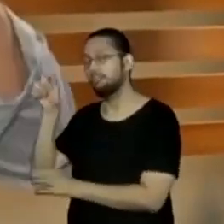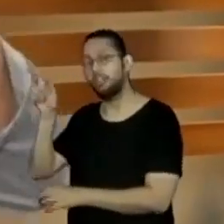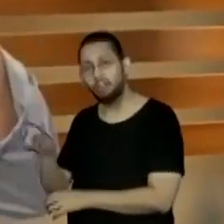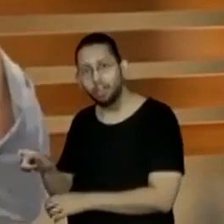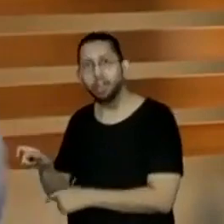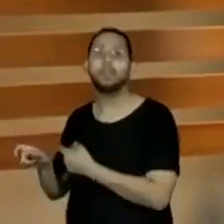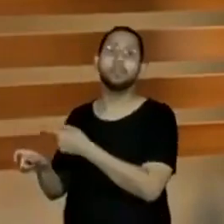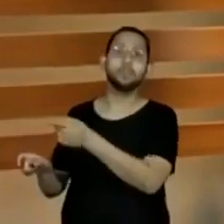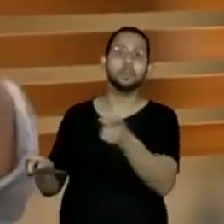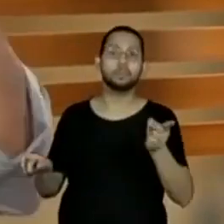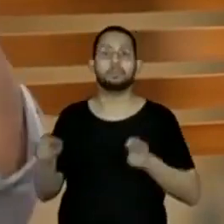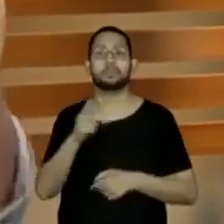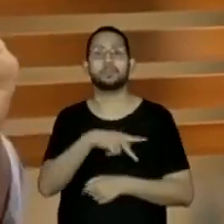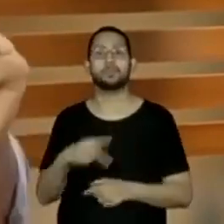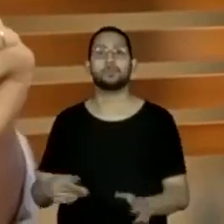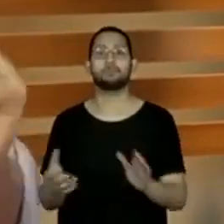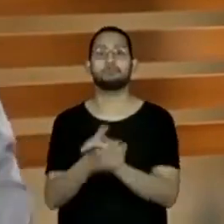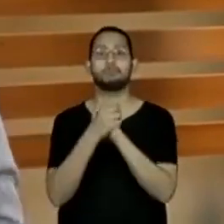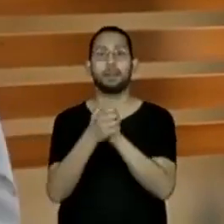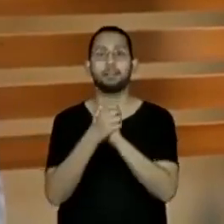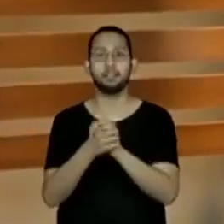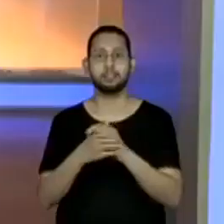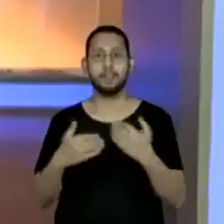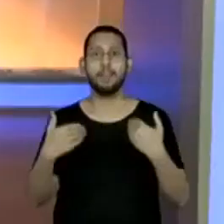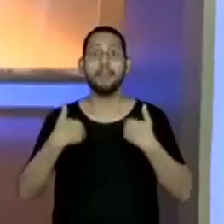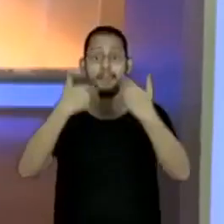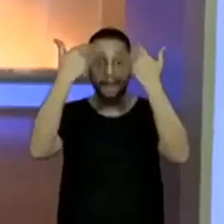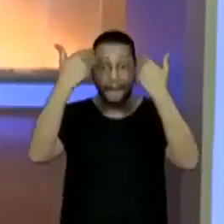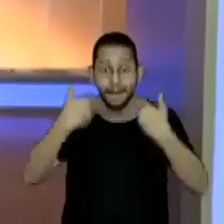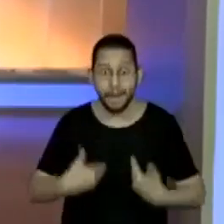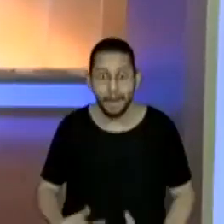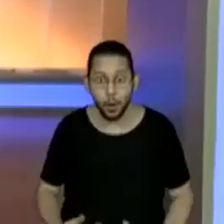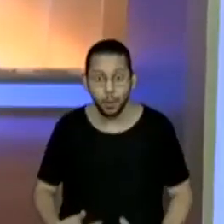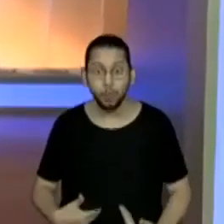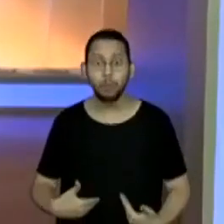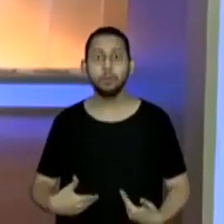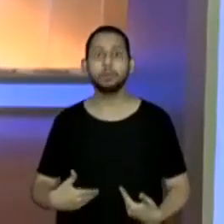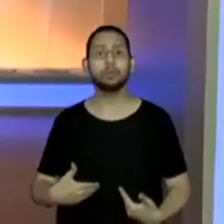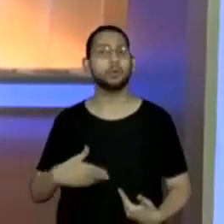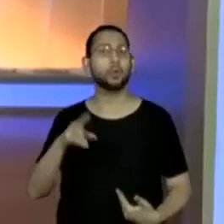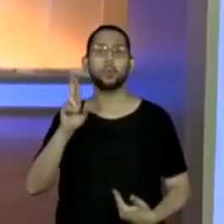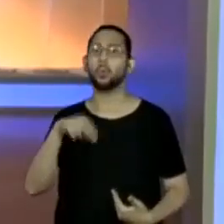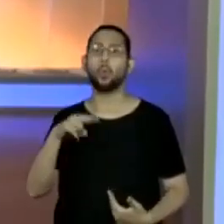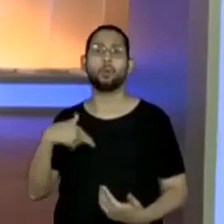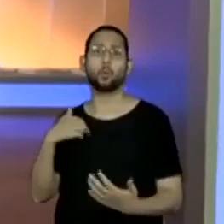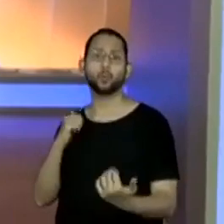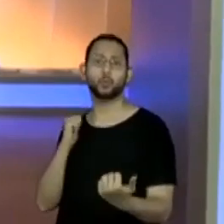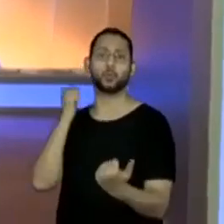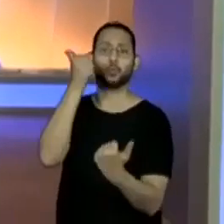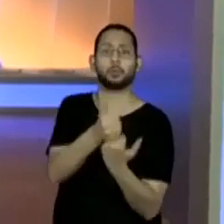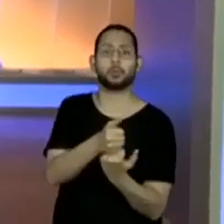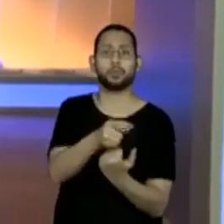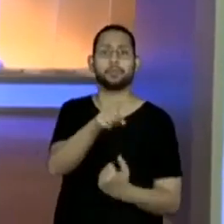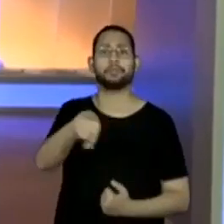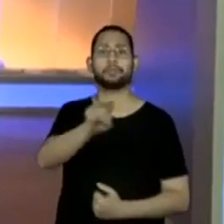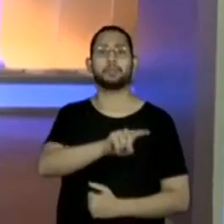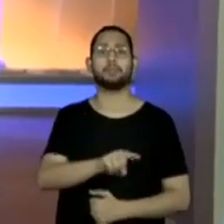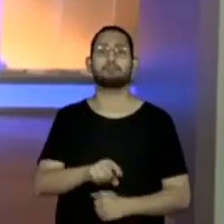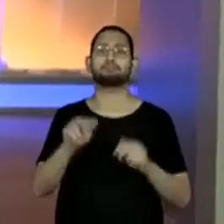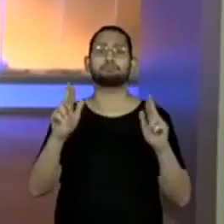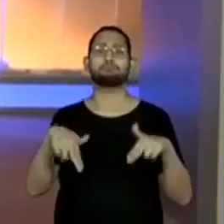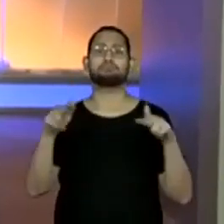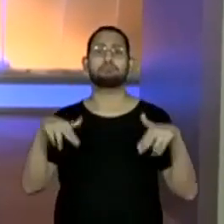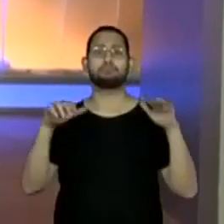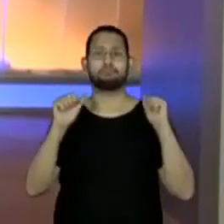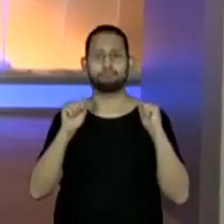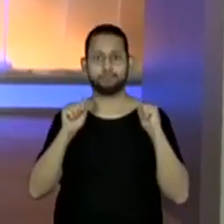Parabéns. Eu, em hipótese nenhuma, irei substituir vocês. Nenhuma. O